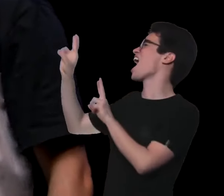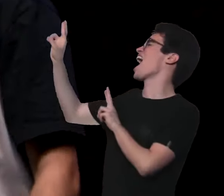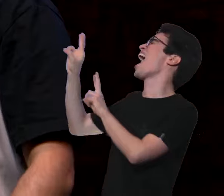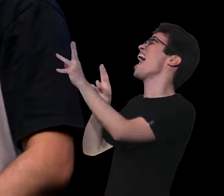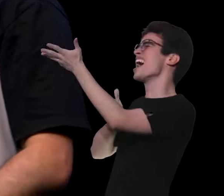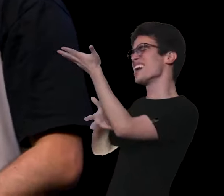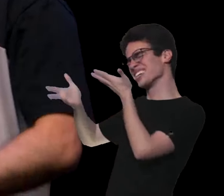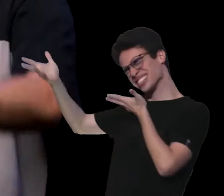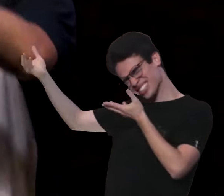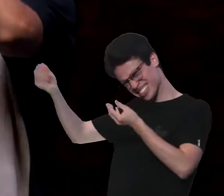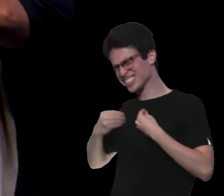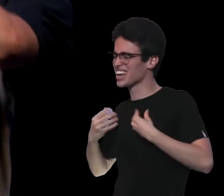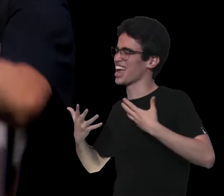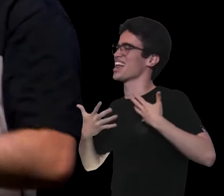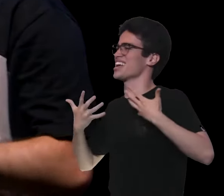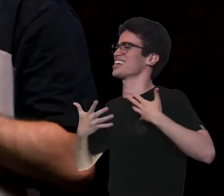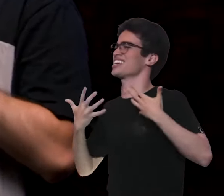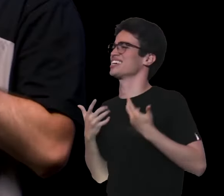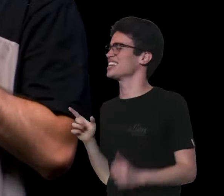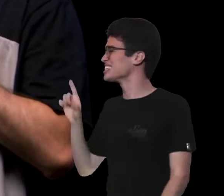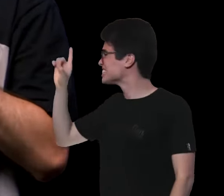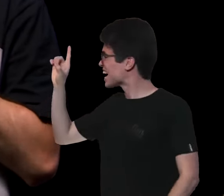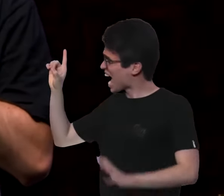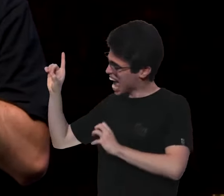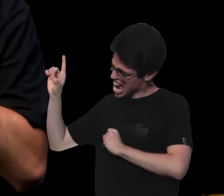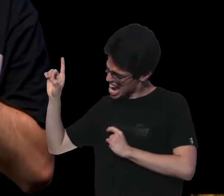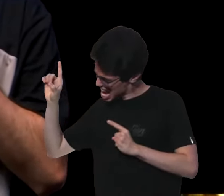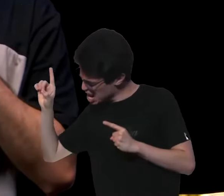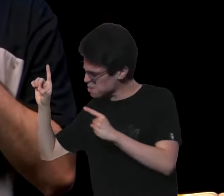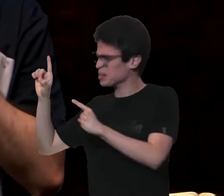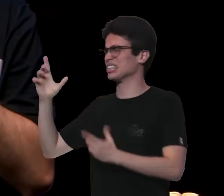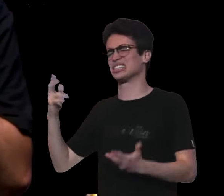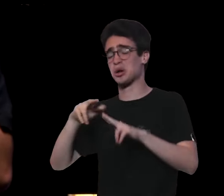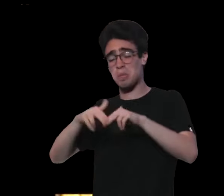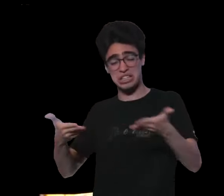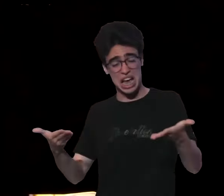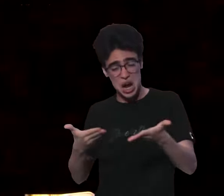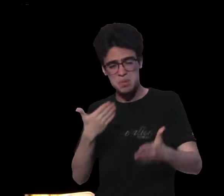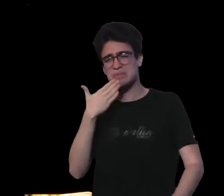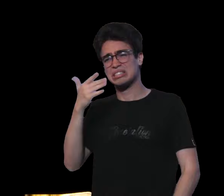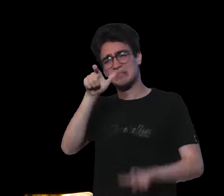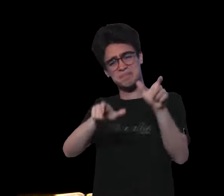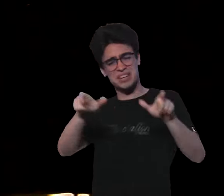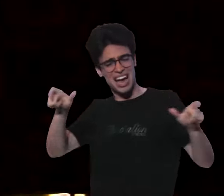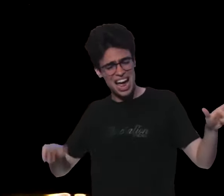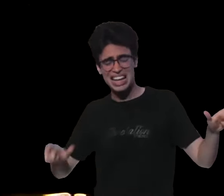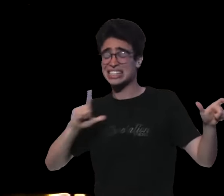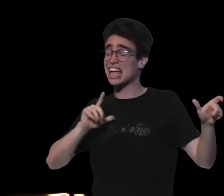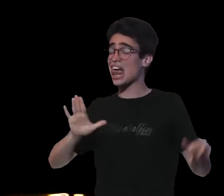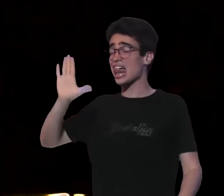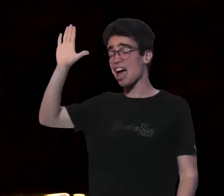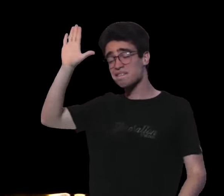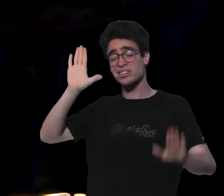Deus. Nós te amamos, e por isso eu quero pedir por todos os irmãos que levantaram as suas